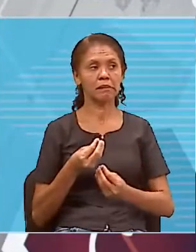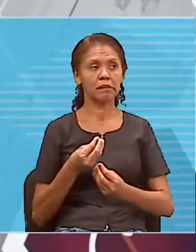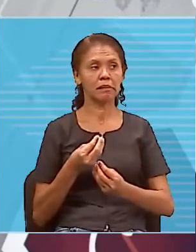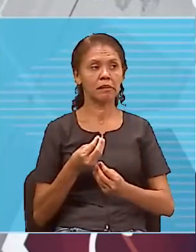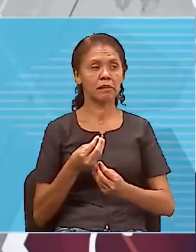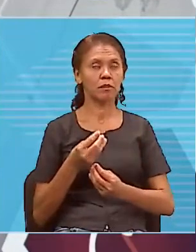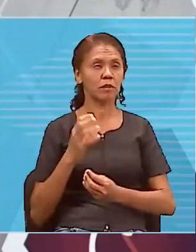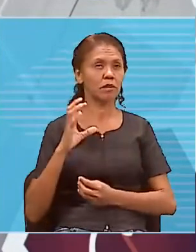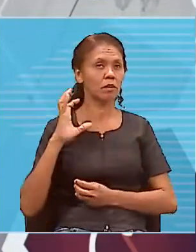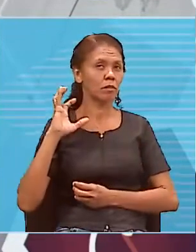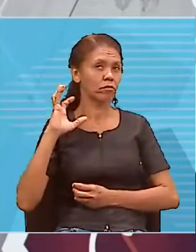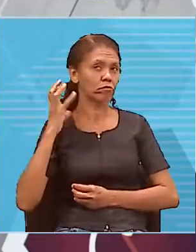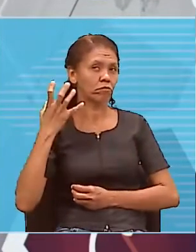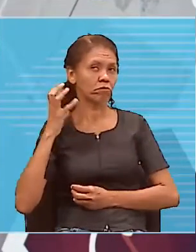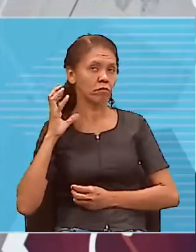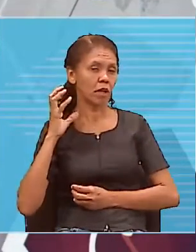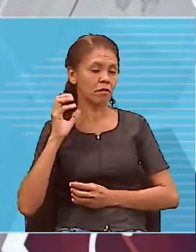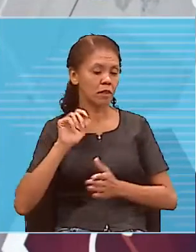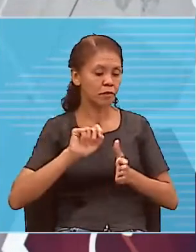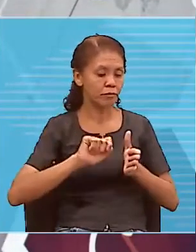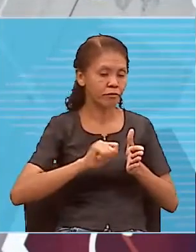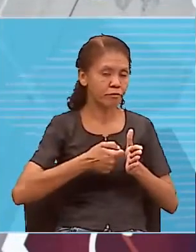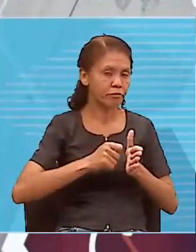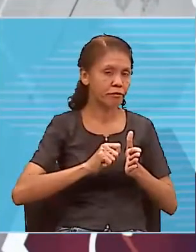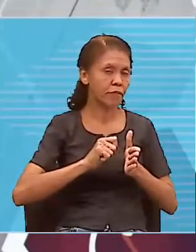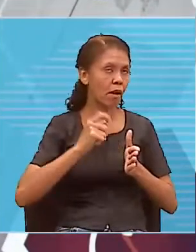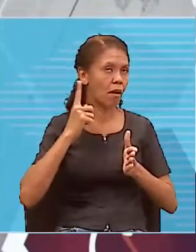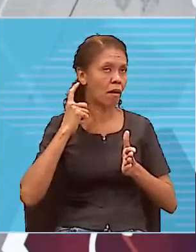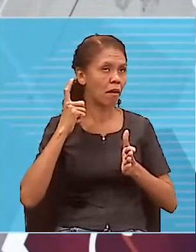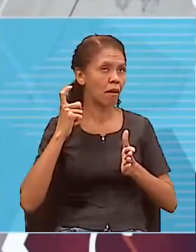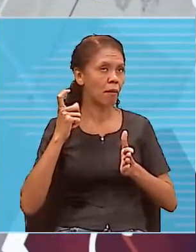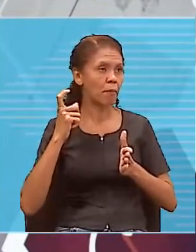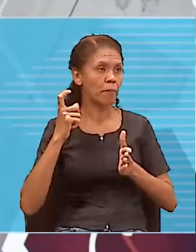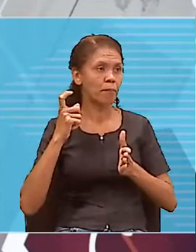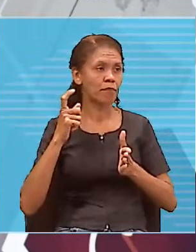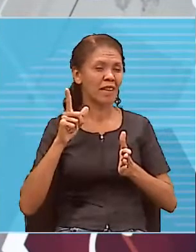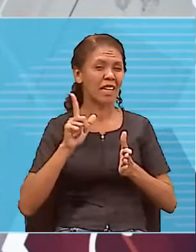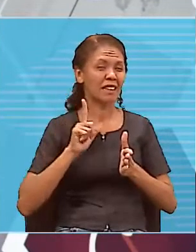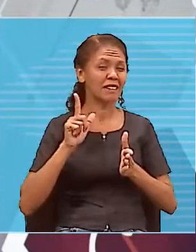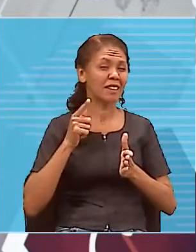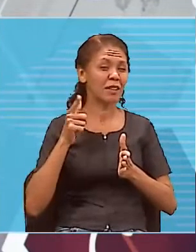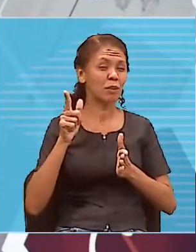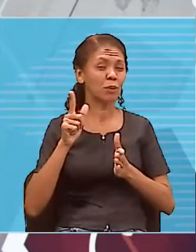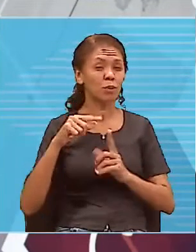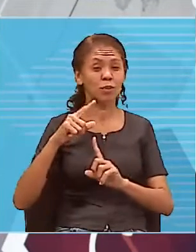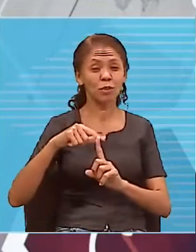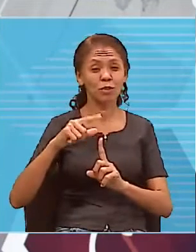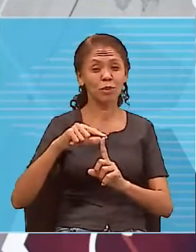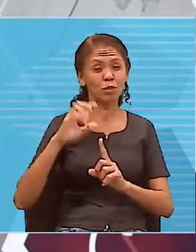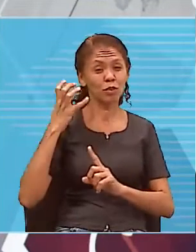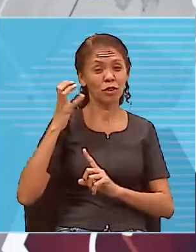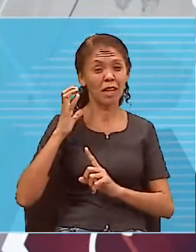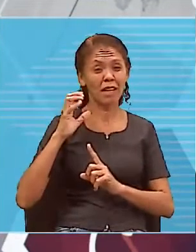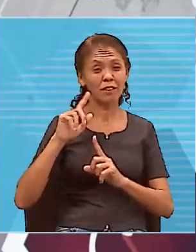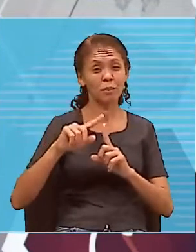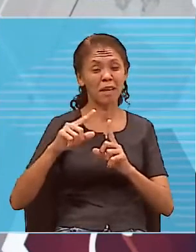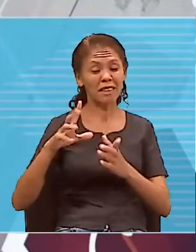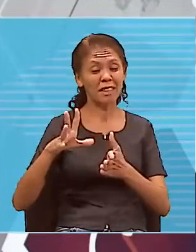rádio que você gosta e existe uma rádio pirata como nós chamamos